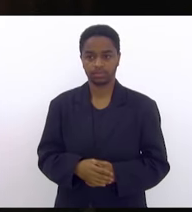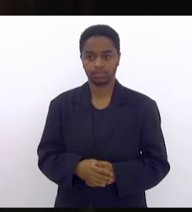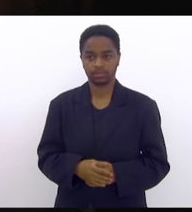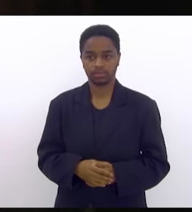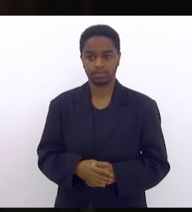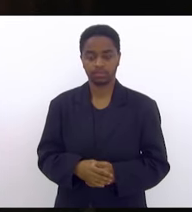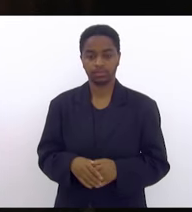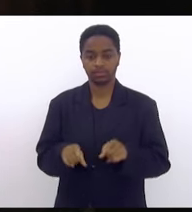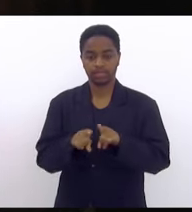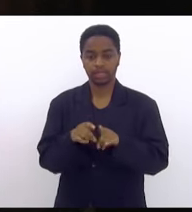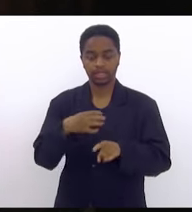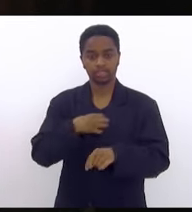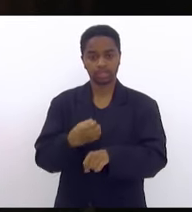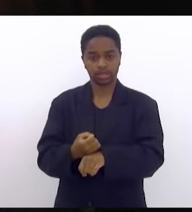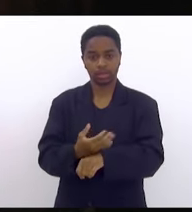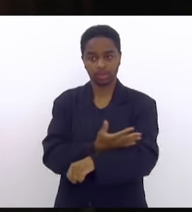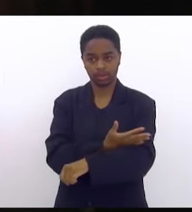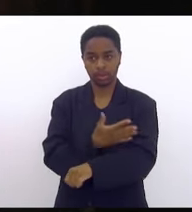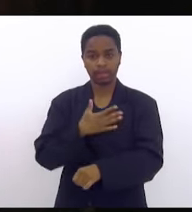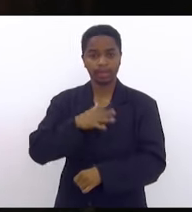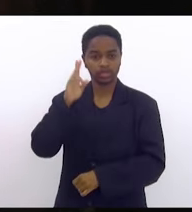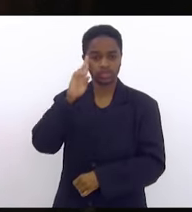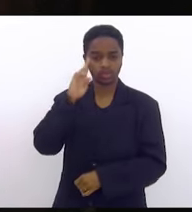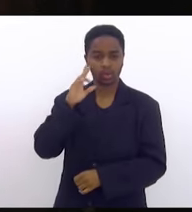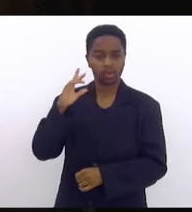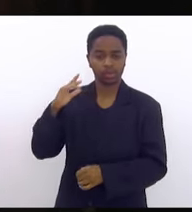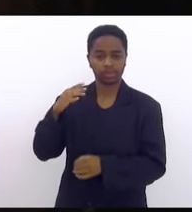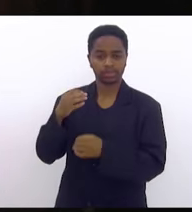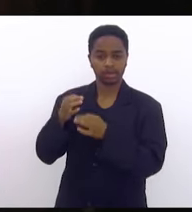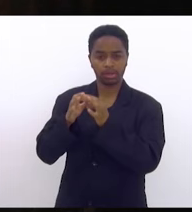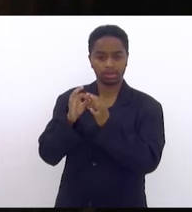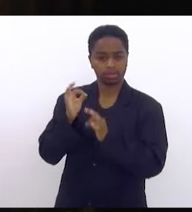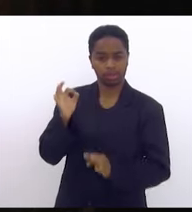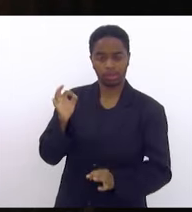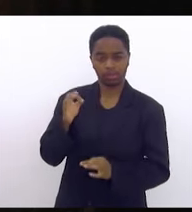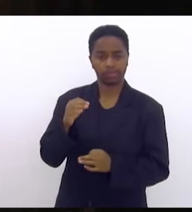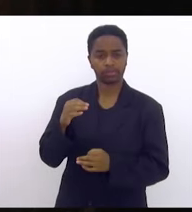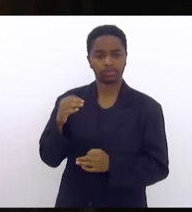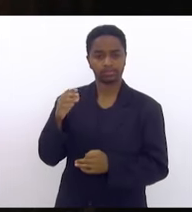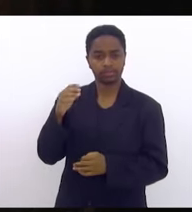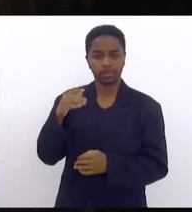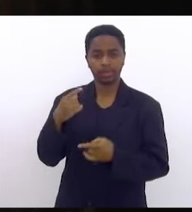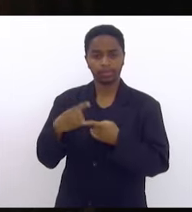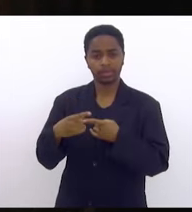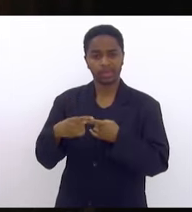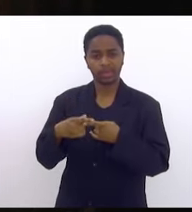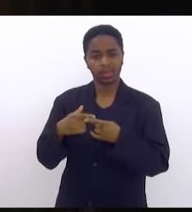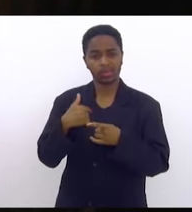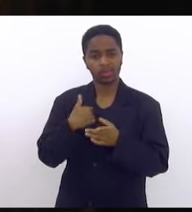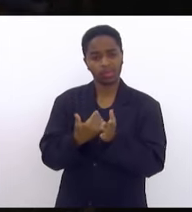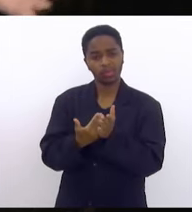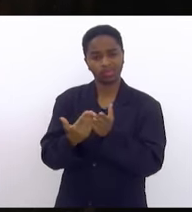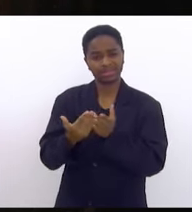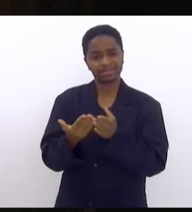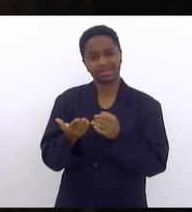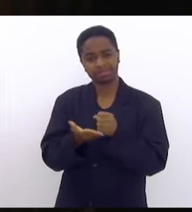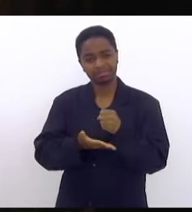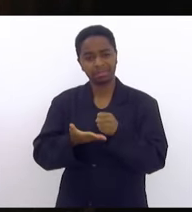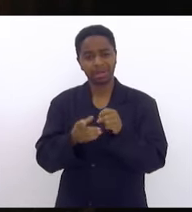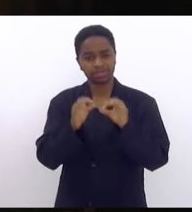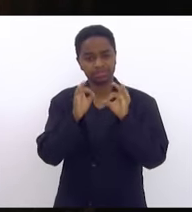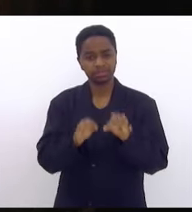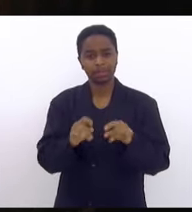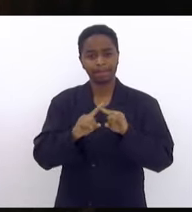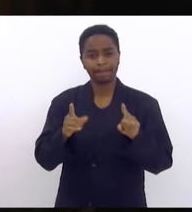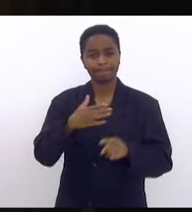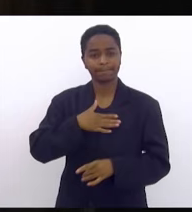E é muita emoção. Minha história é muito longa, pessoal. A minha história, eu já vim de baixo mesmo. Vim lá, eu acho que todo mundo tem uma história, mas a minha é